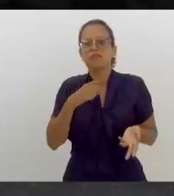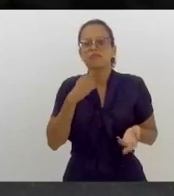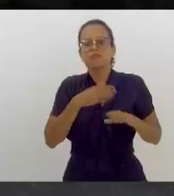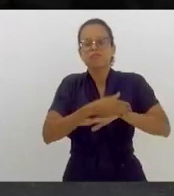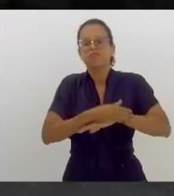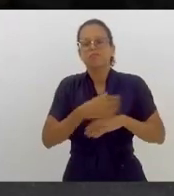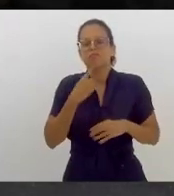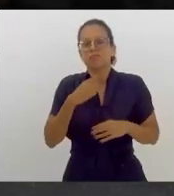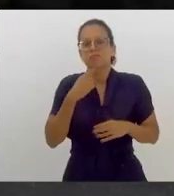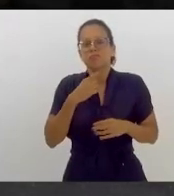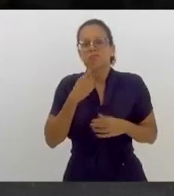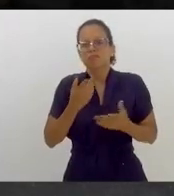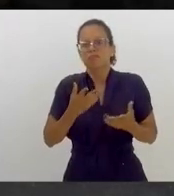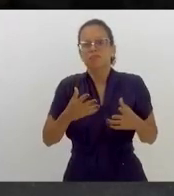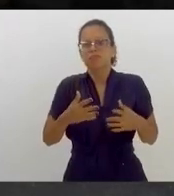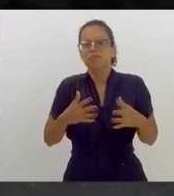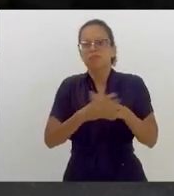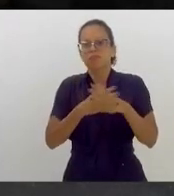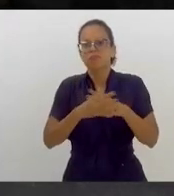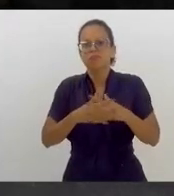sistema não está bem. Exigência do novo sistema.